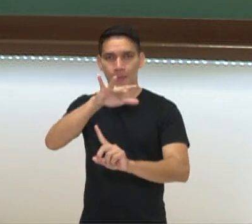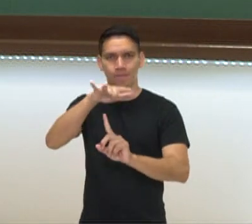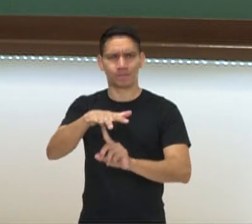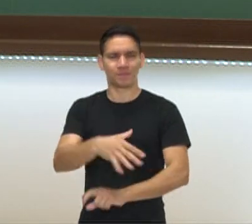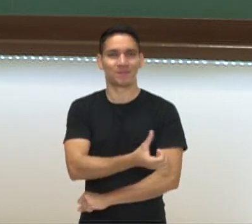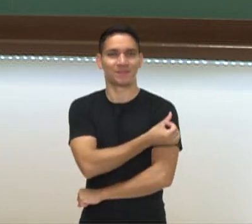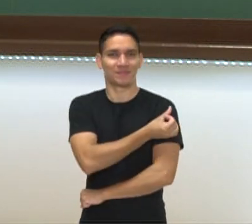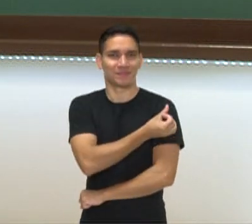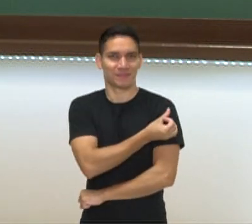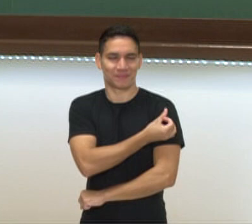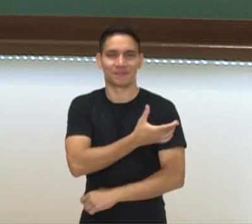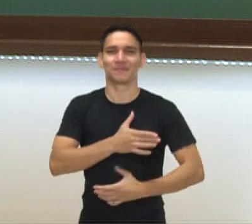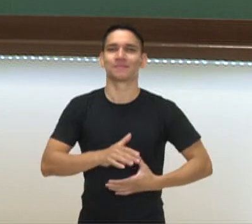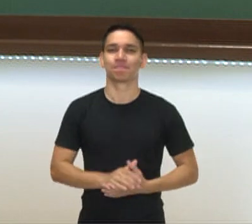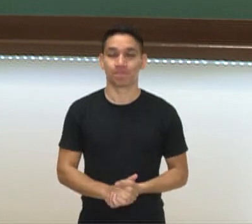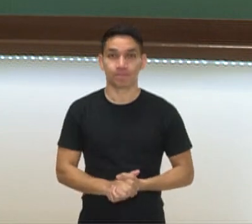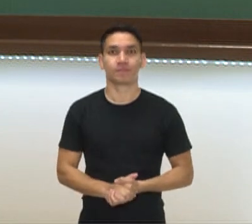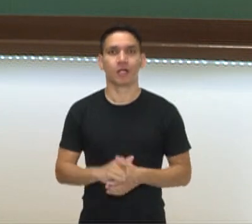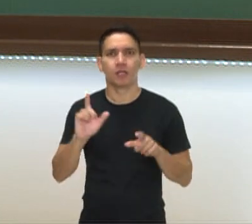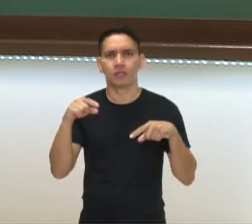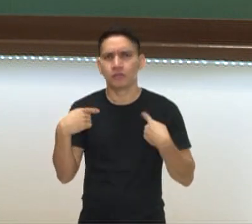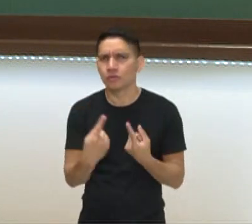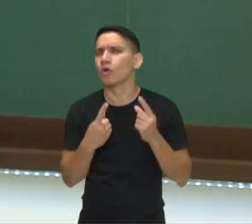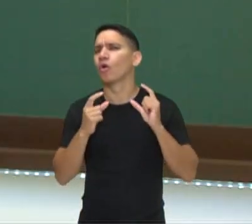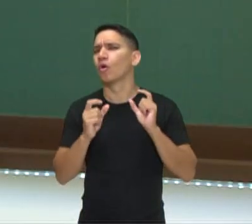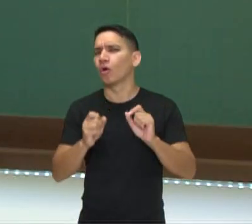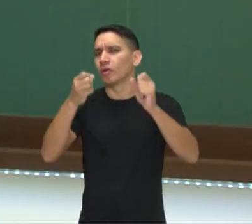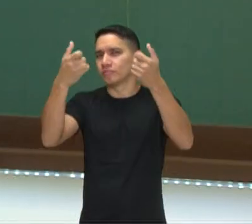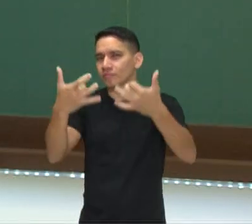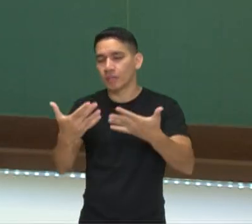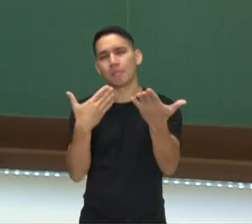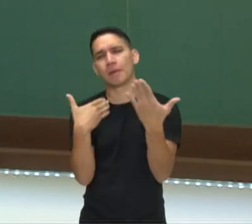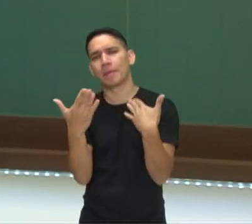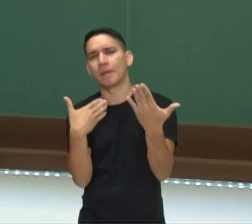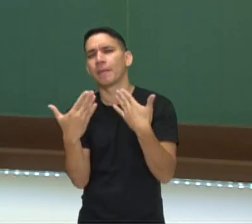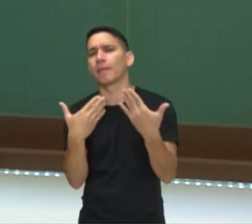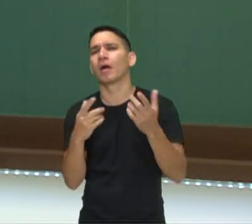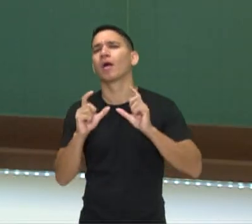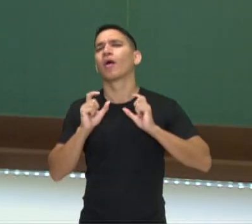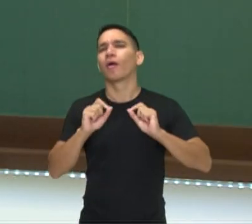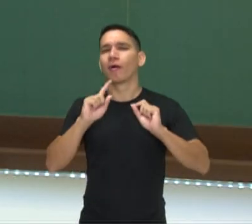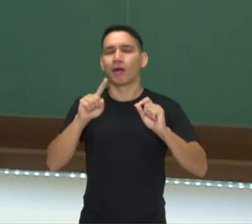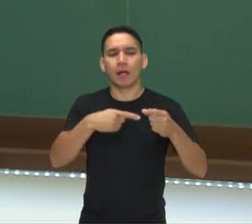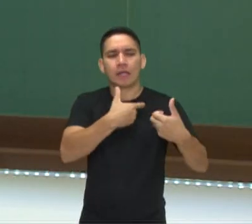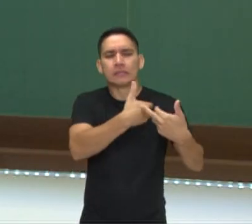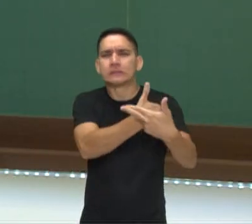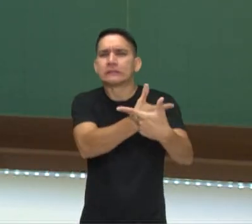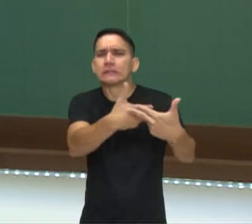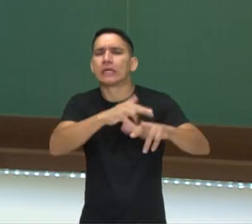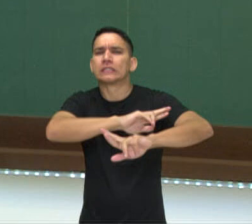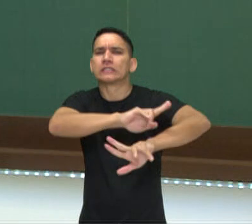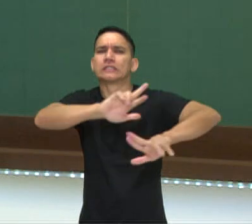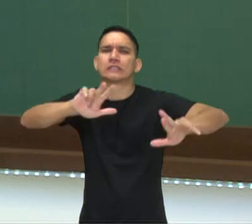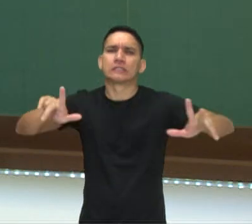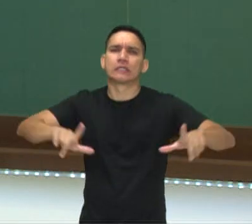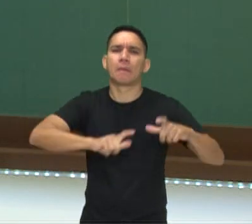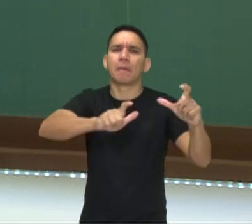ano, ensino religioso, e nós vamos conversar sobre diferentes lugares sagrados